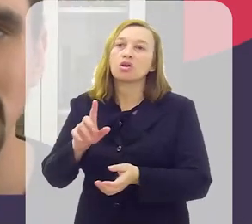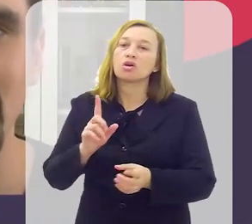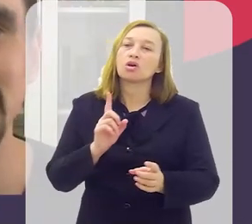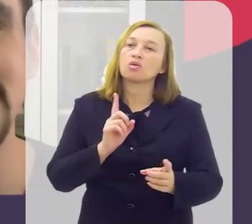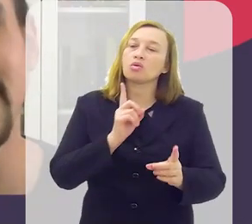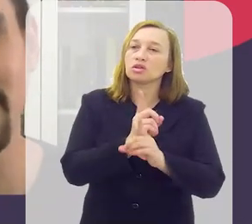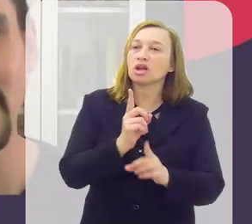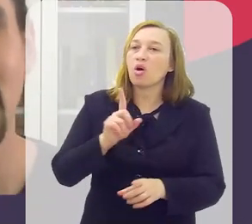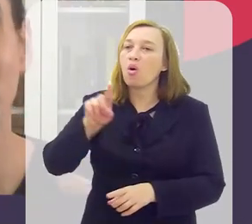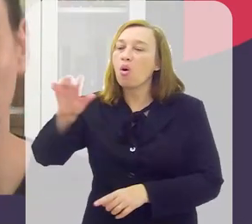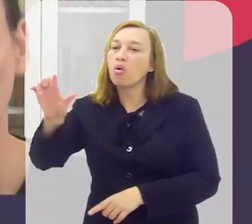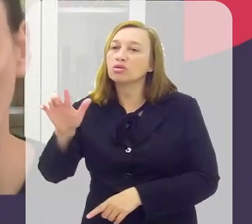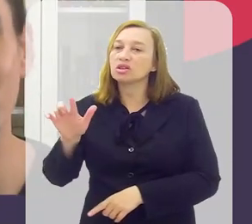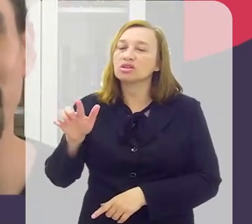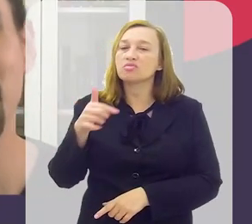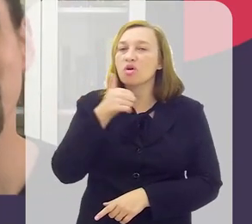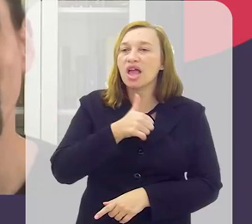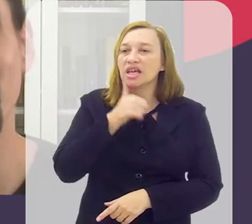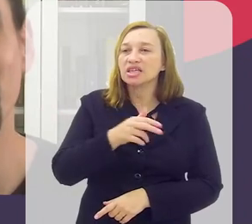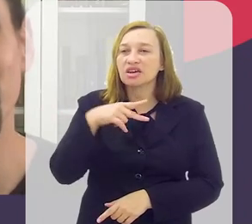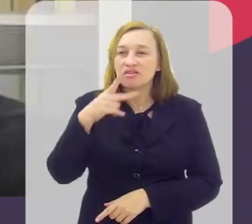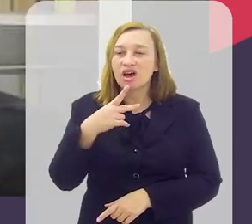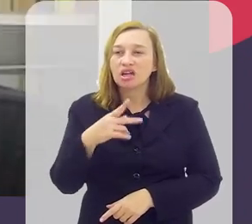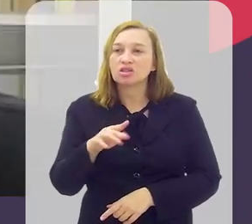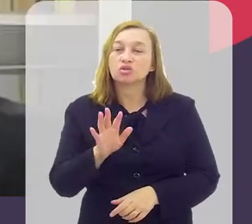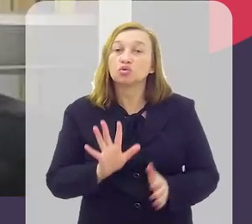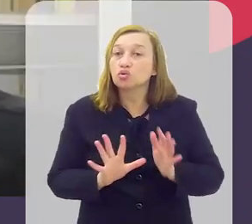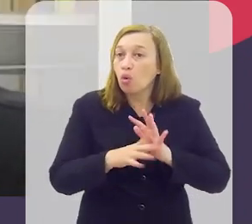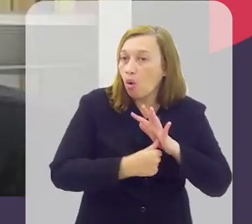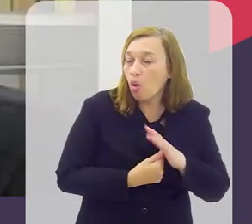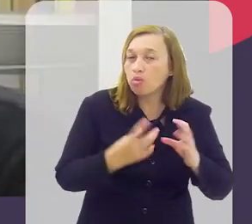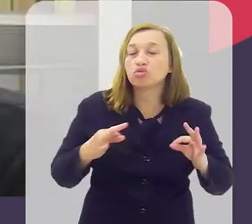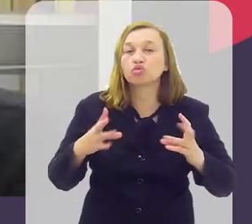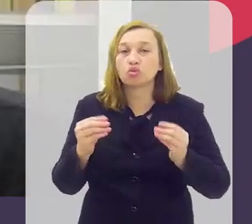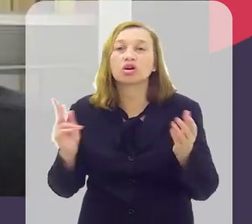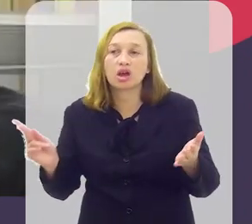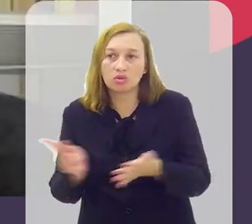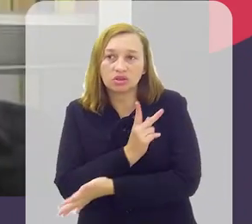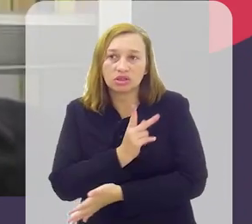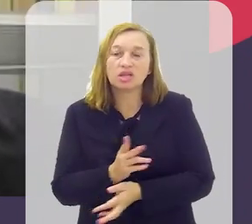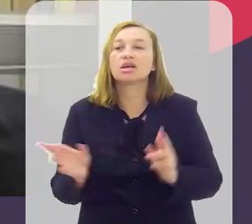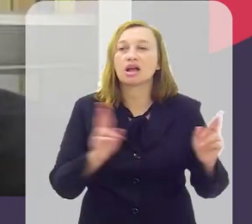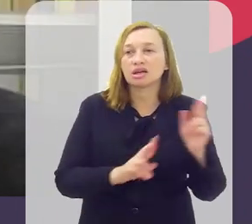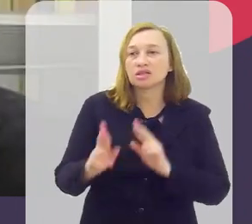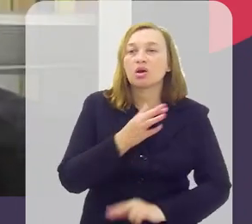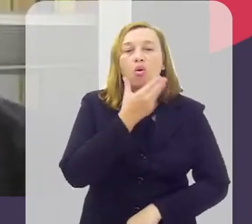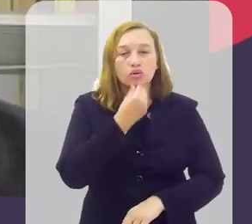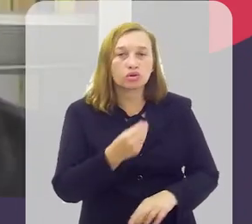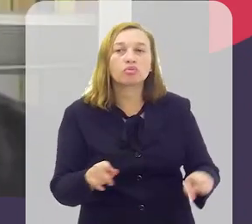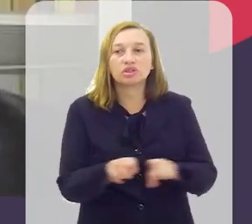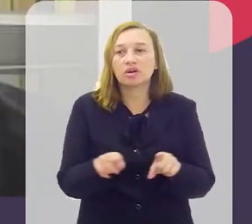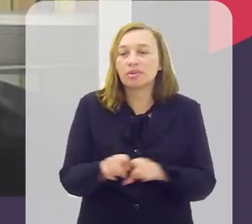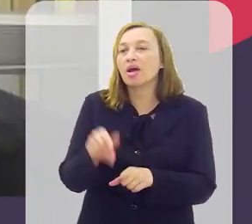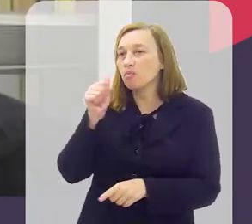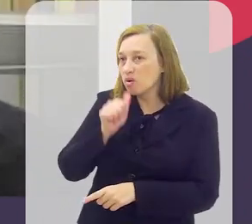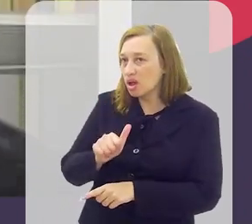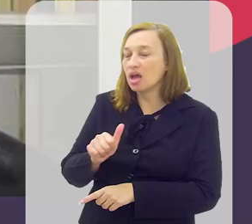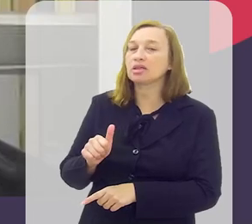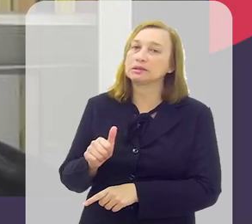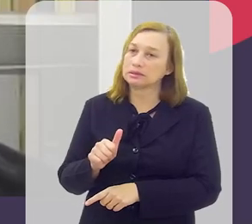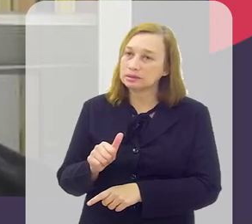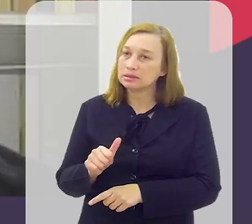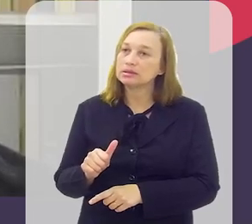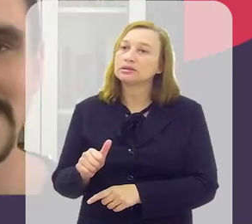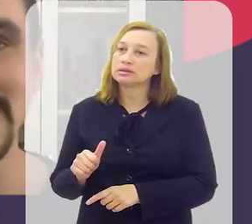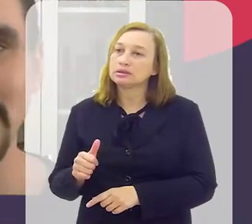outras Pois mulheres é. e fala muito dos assaltos, enfim, de tudo que acontece com relação aos homens, e isso nas mulheres também